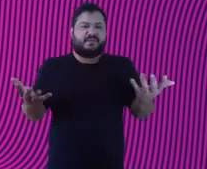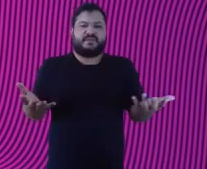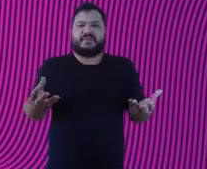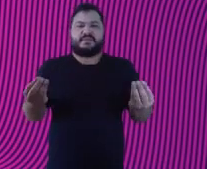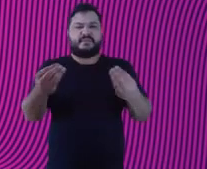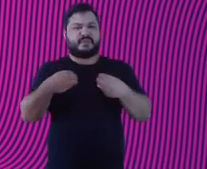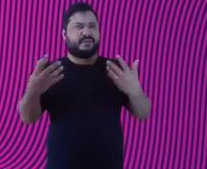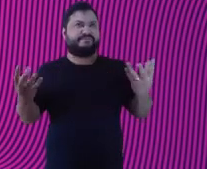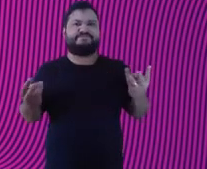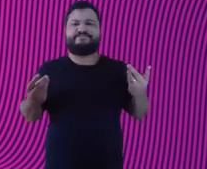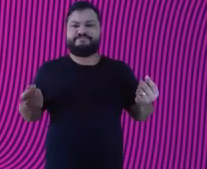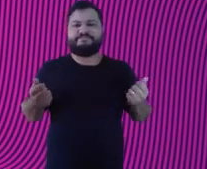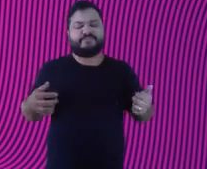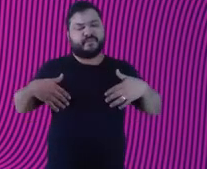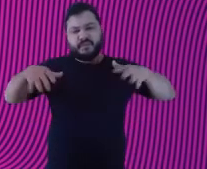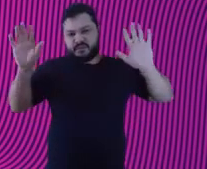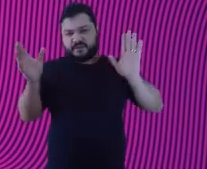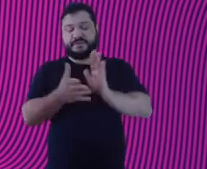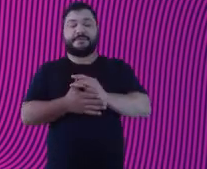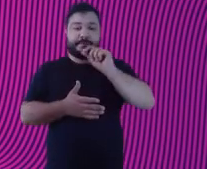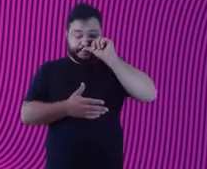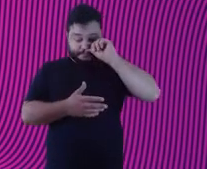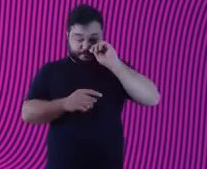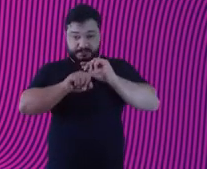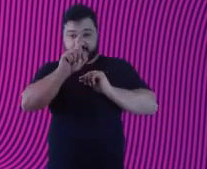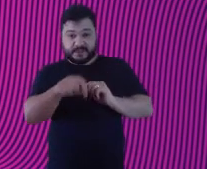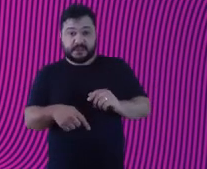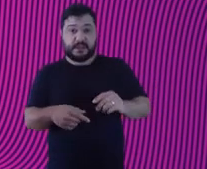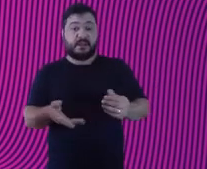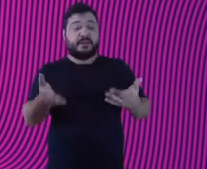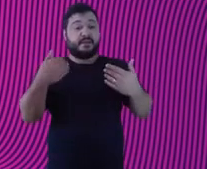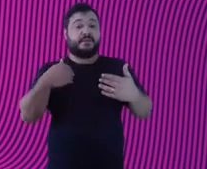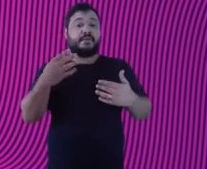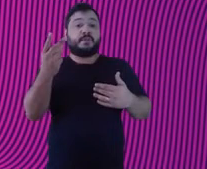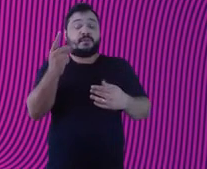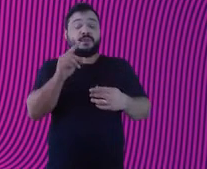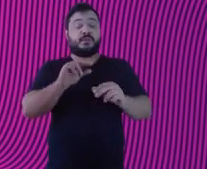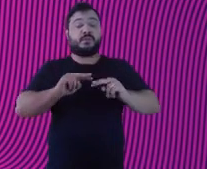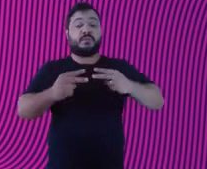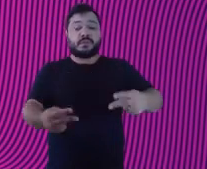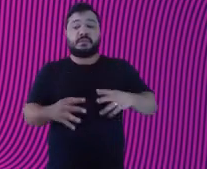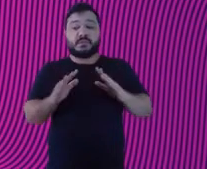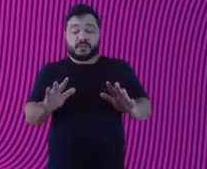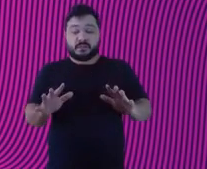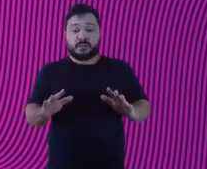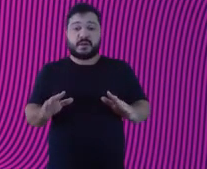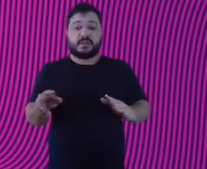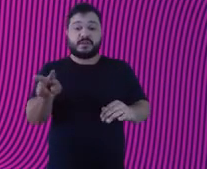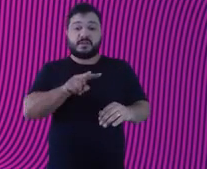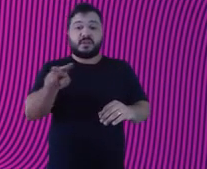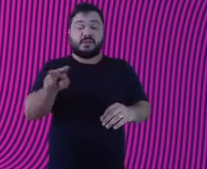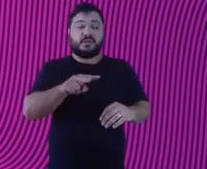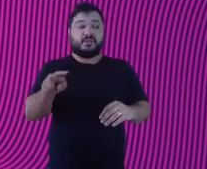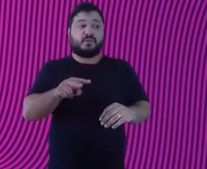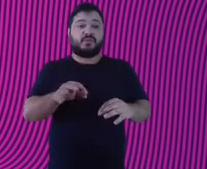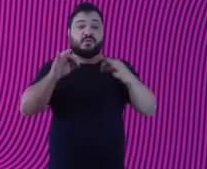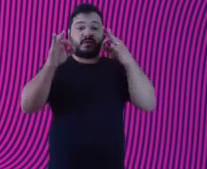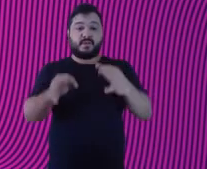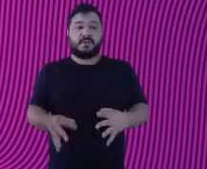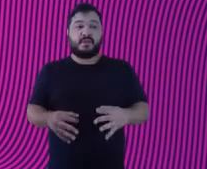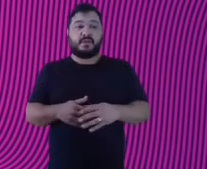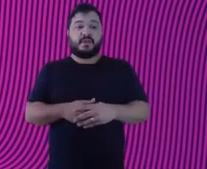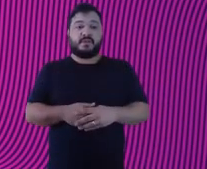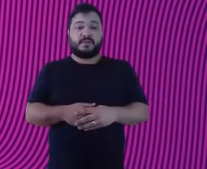ali, bom, enfim, será, vamos com o segundo transplante, mas esses dois fatores, né, eu cada vez